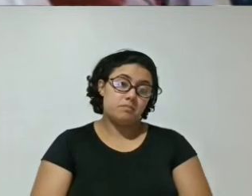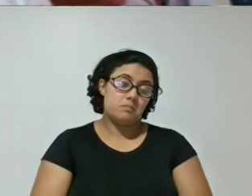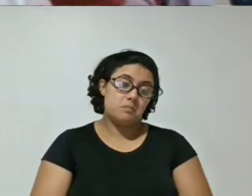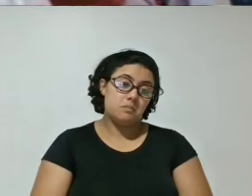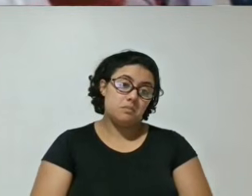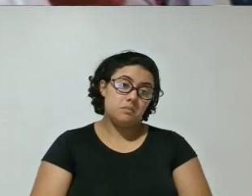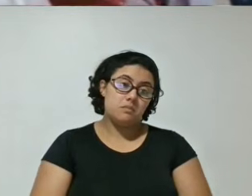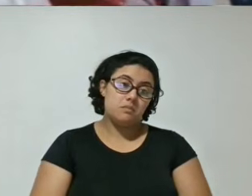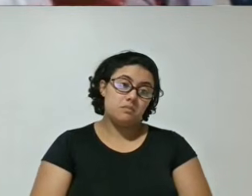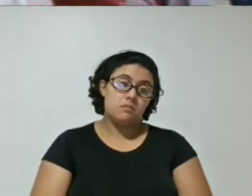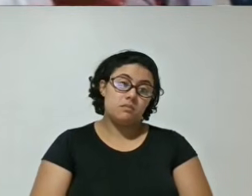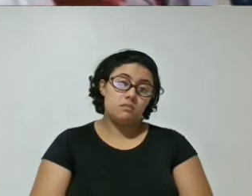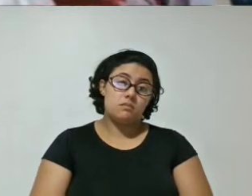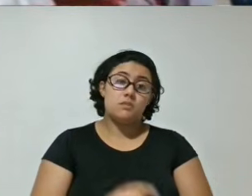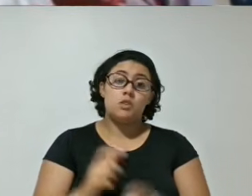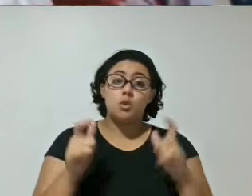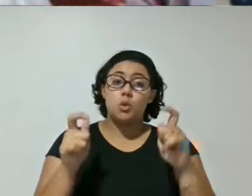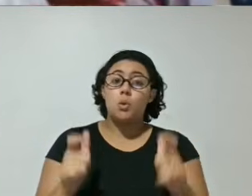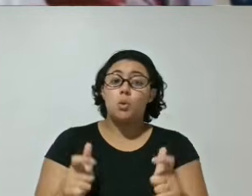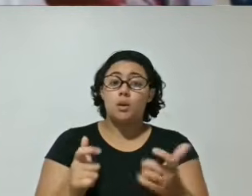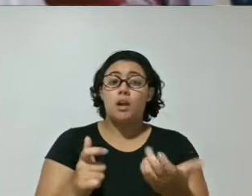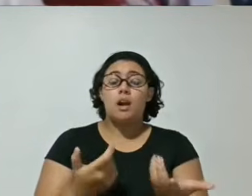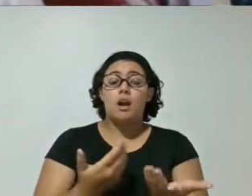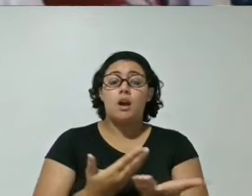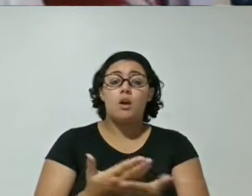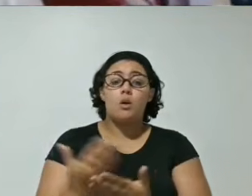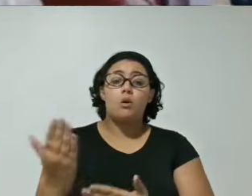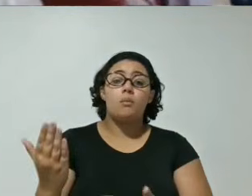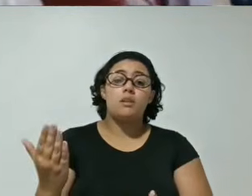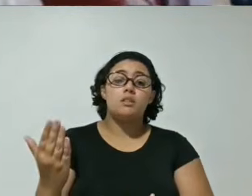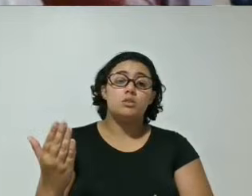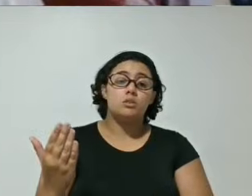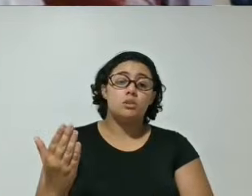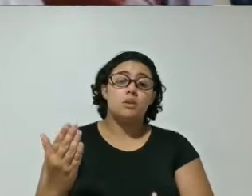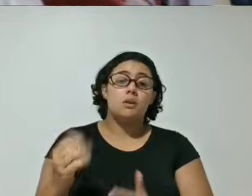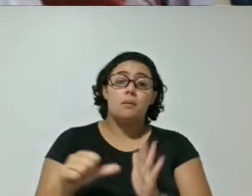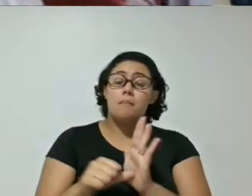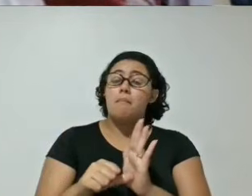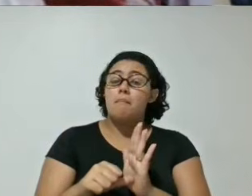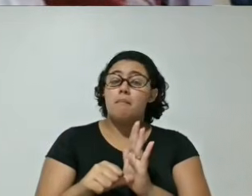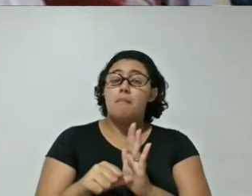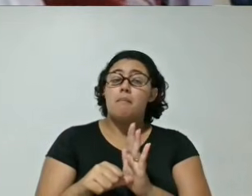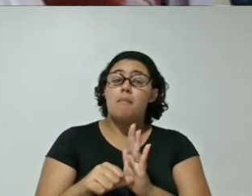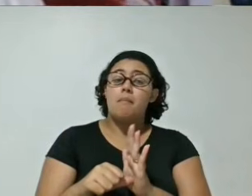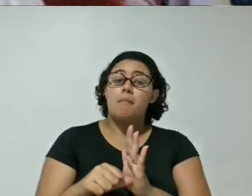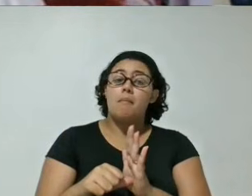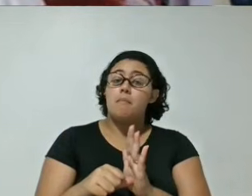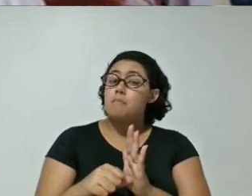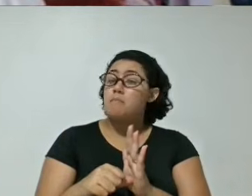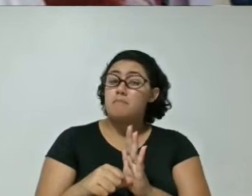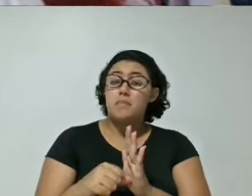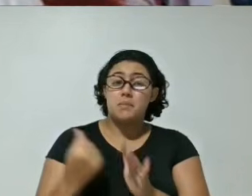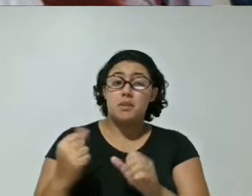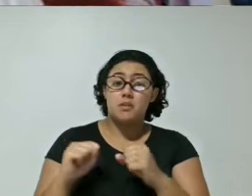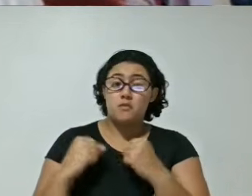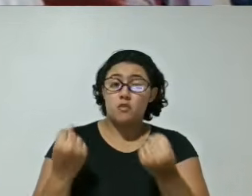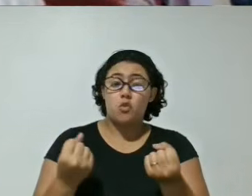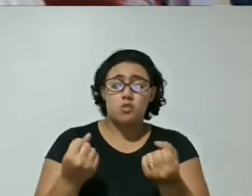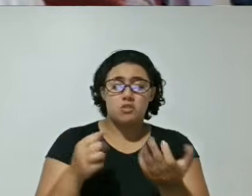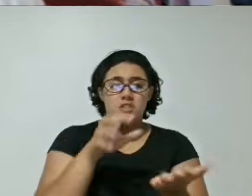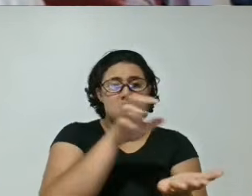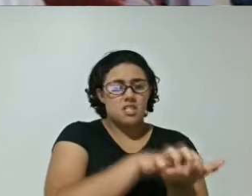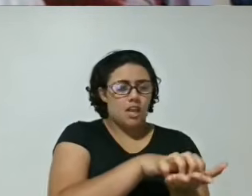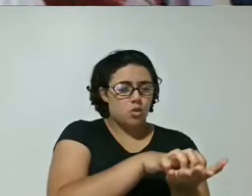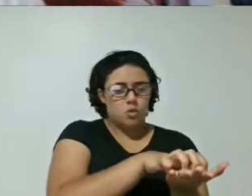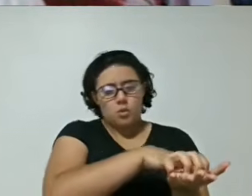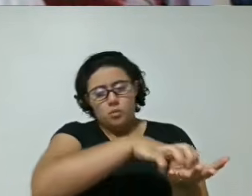no lugar que tudo começou, né? Assim, lugar que é o primeiro esforço da descentralização da cultura na cidade, né? Faz parte de